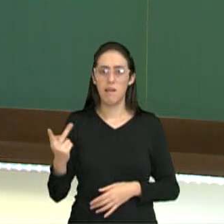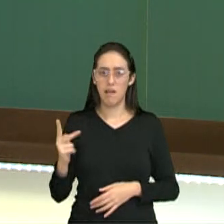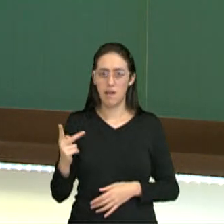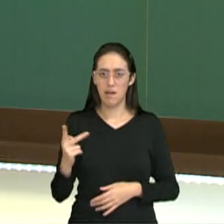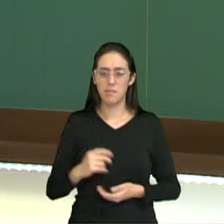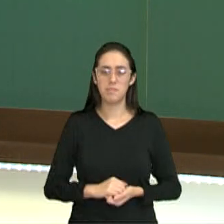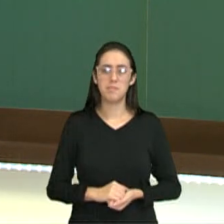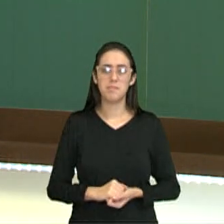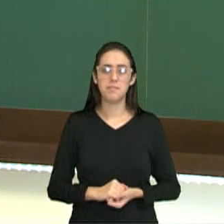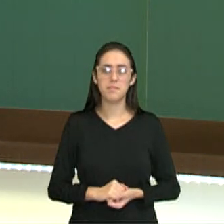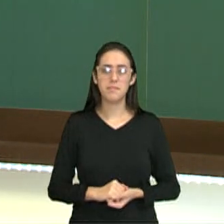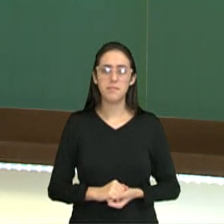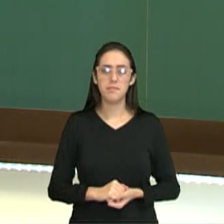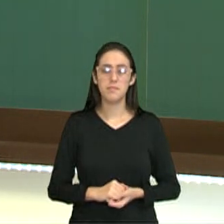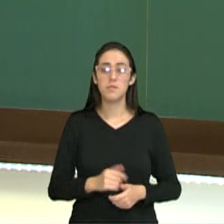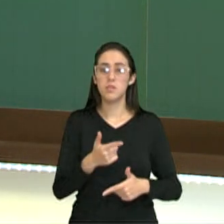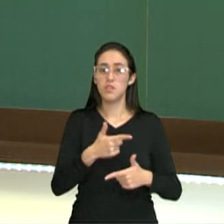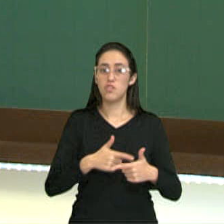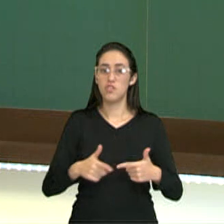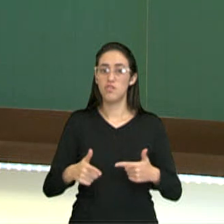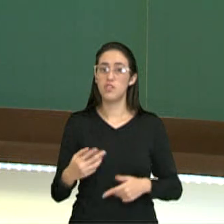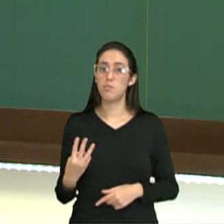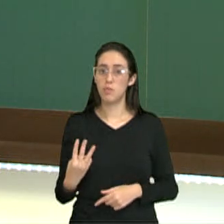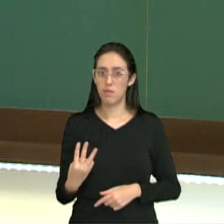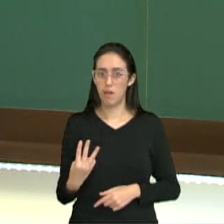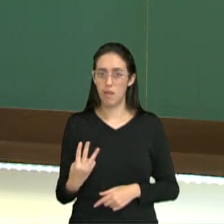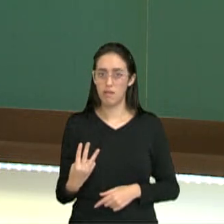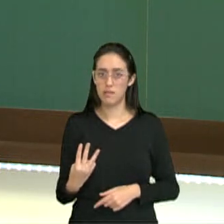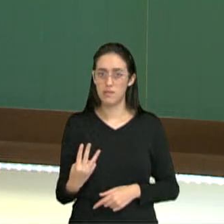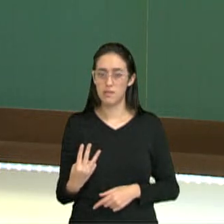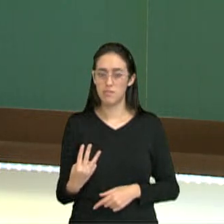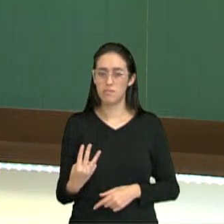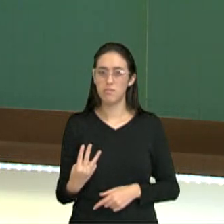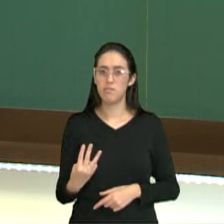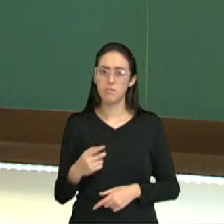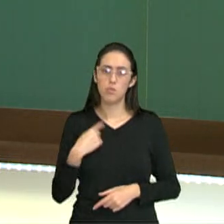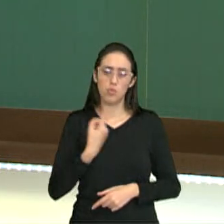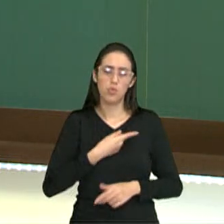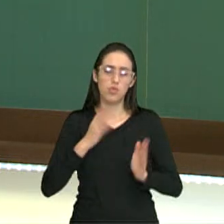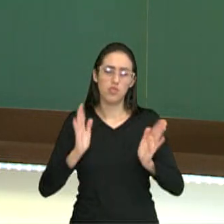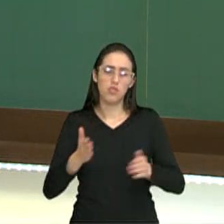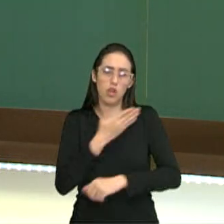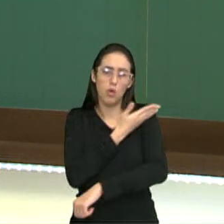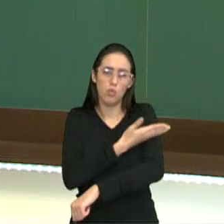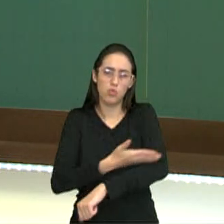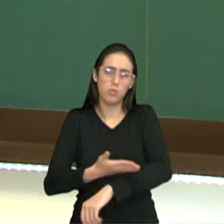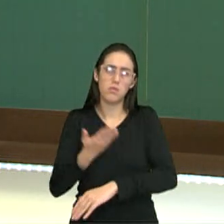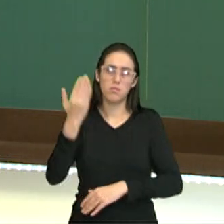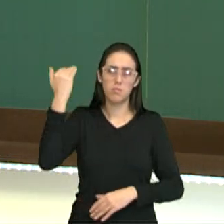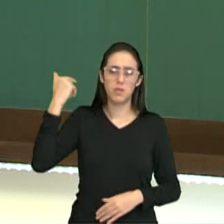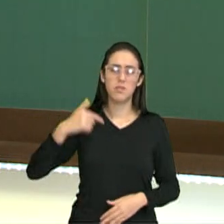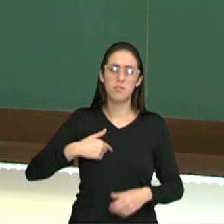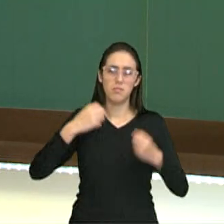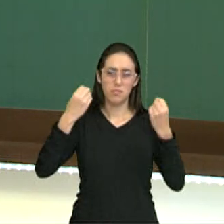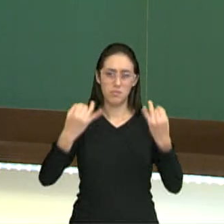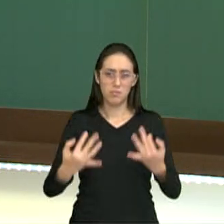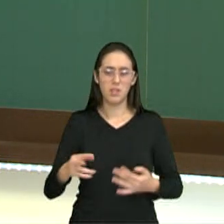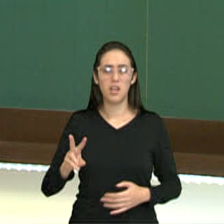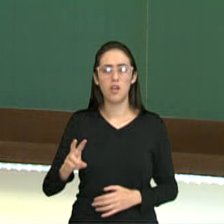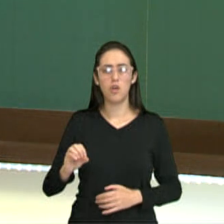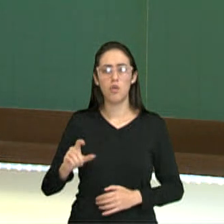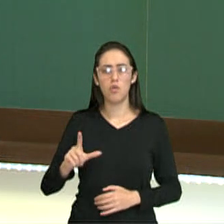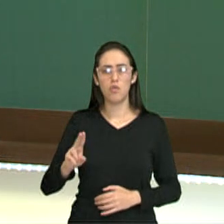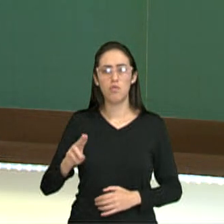nosso tronco. Dividido por 3, o dividido por 3 a gente já está acostumado quando a gente trabalhou lá o volume do